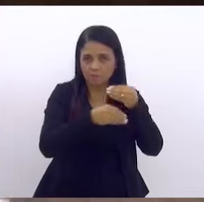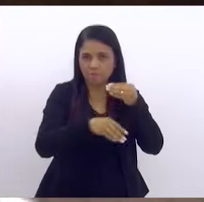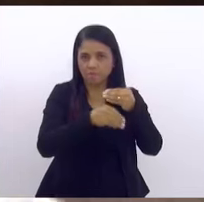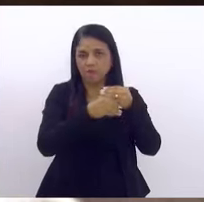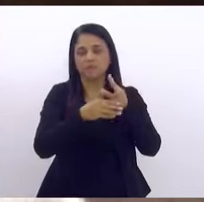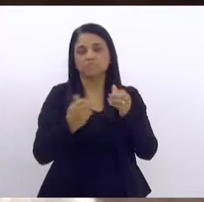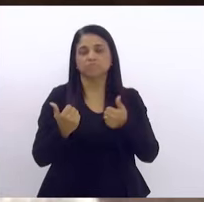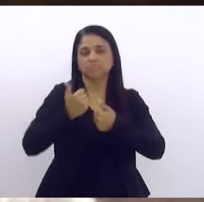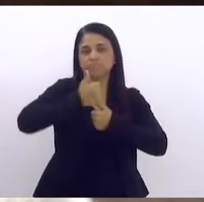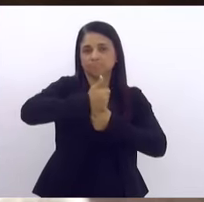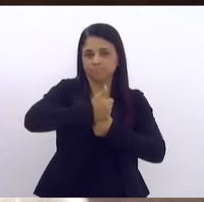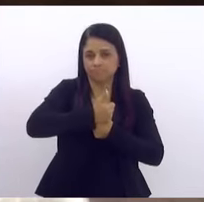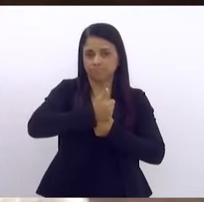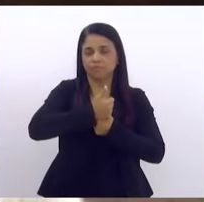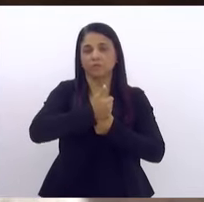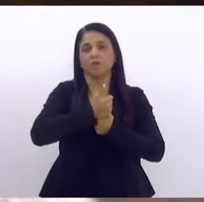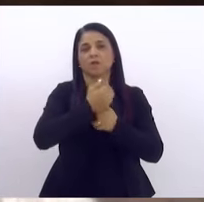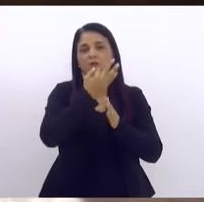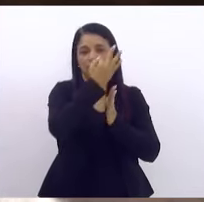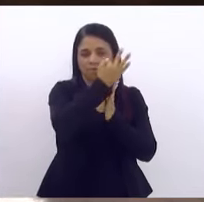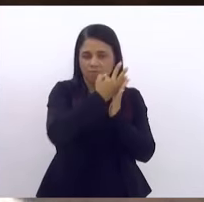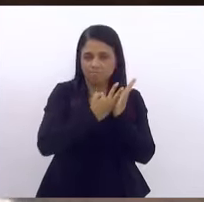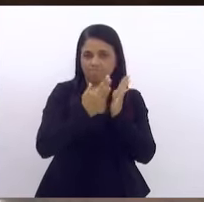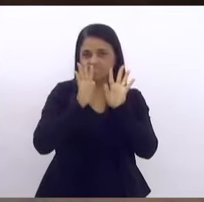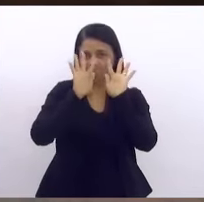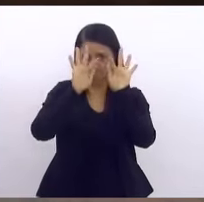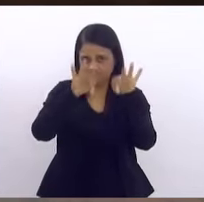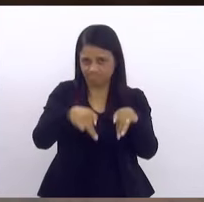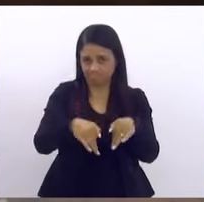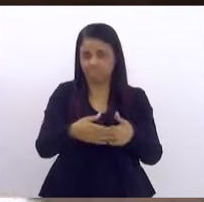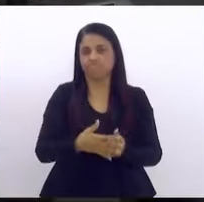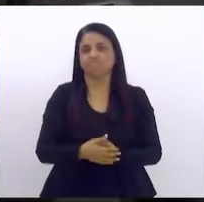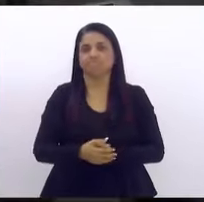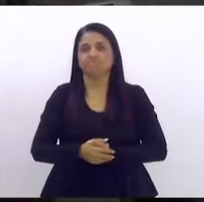por substitutivo, pedindo forma final de redação, senhor presidente.